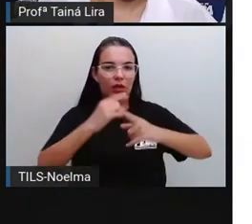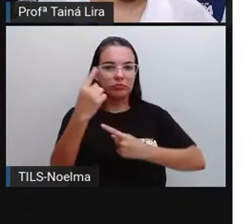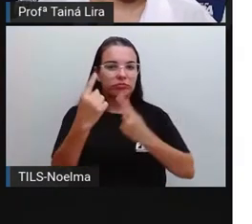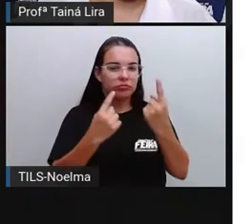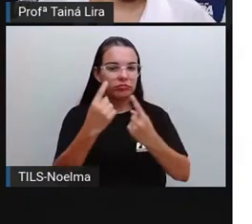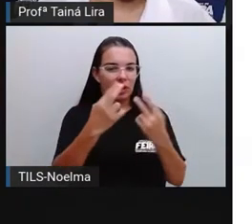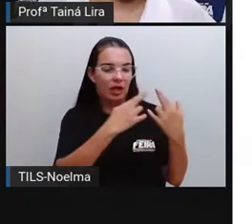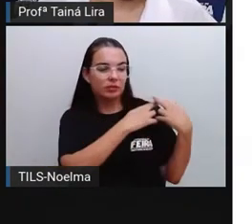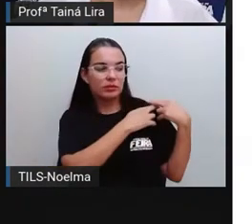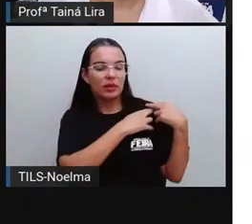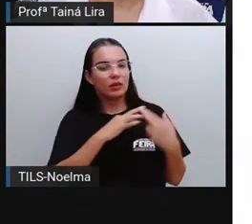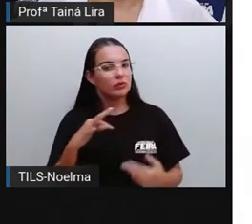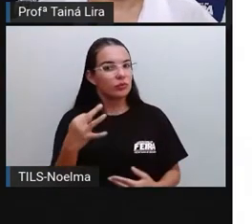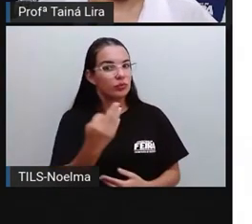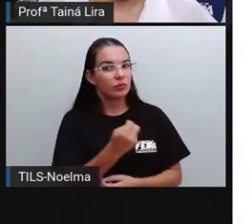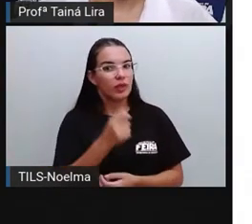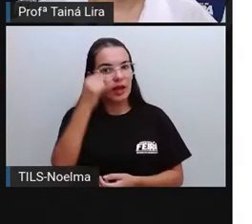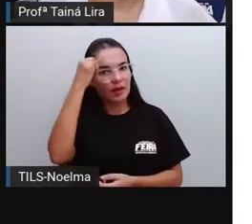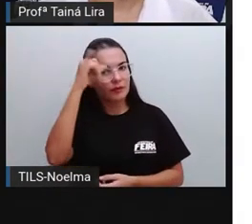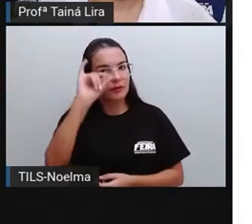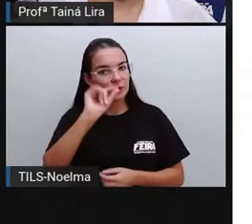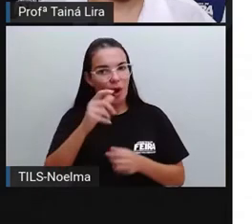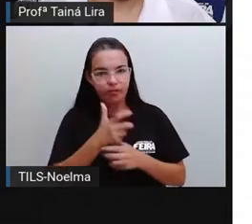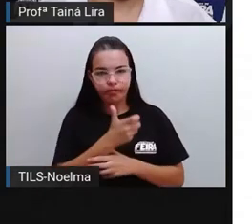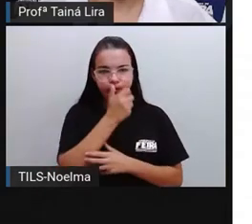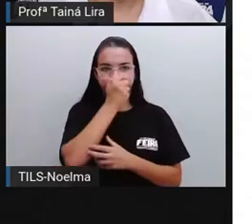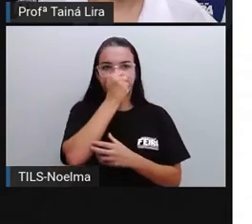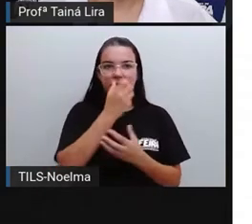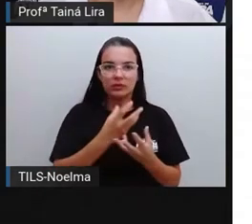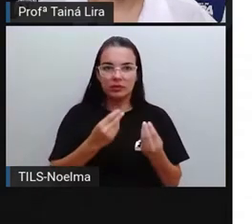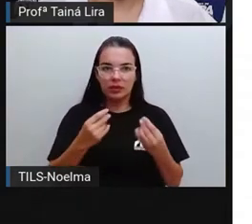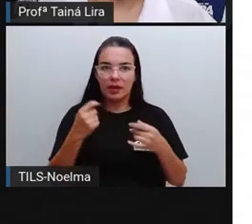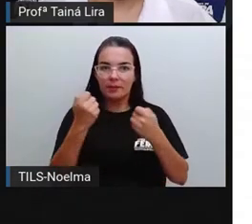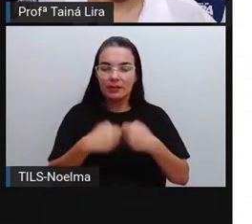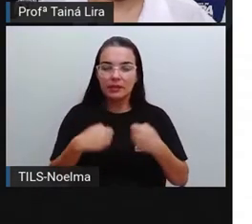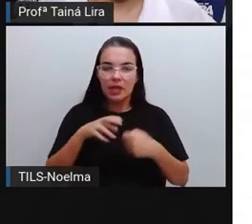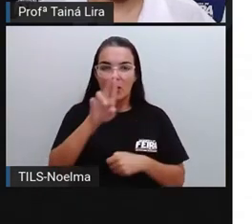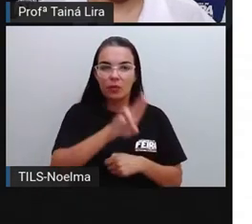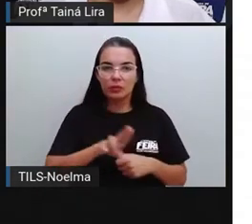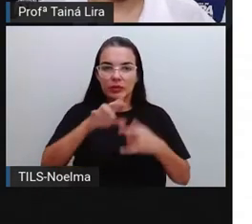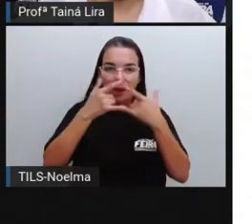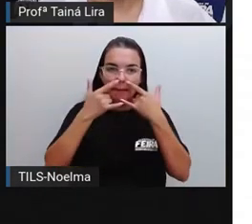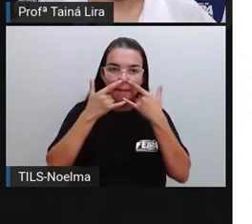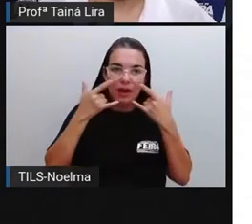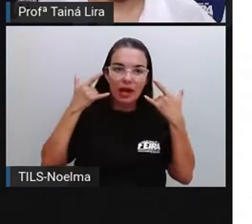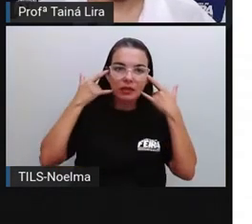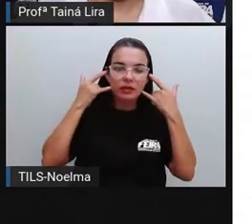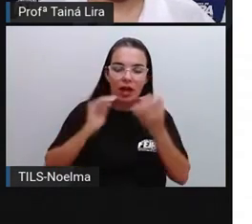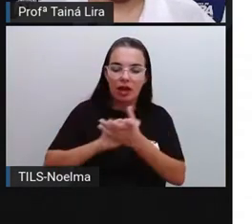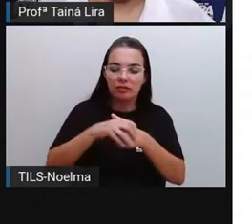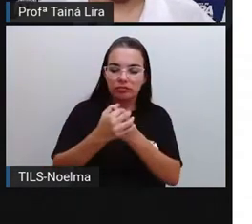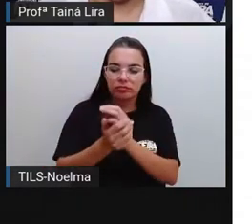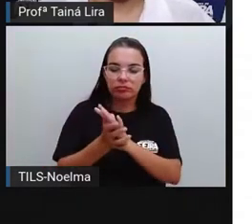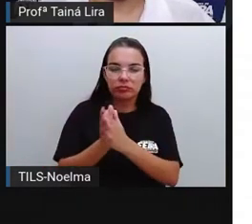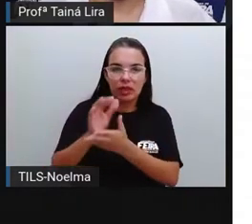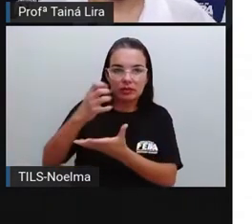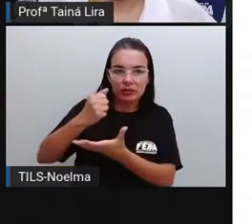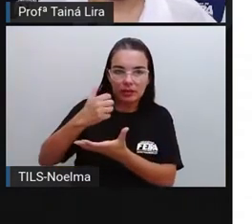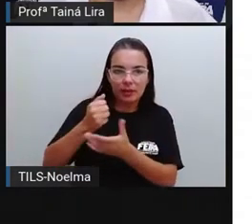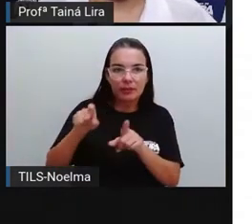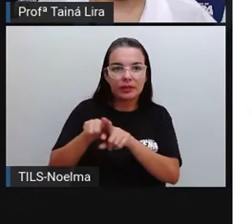Evite aglomerações, use máscara ao sair de casa, lave as mãos com água e sabão. Mantenha o